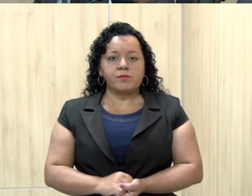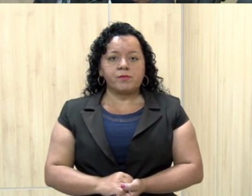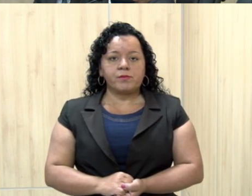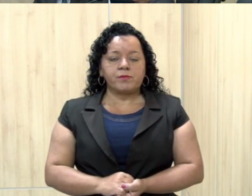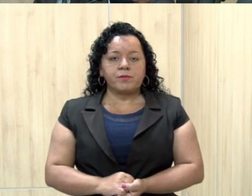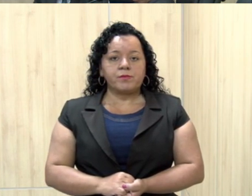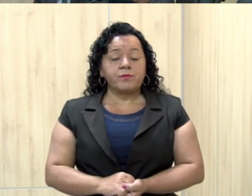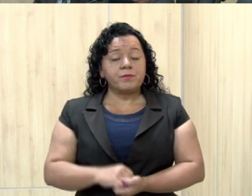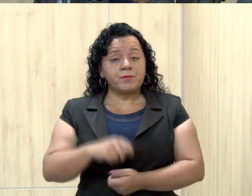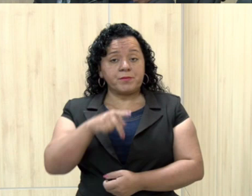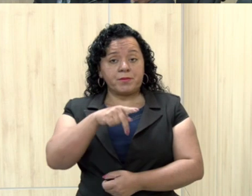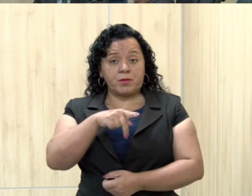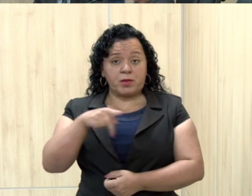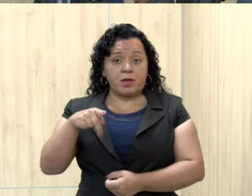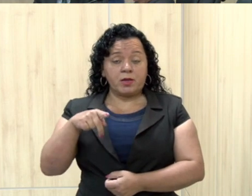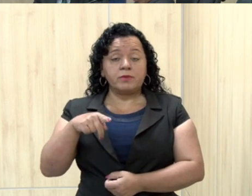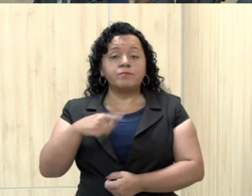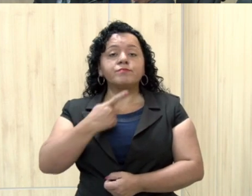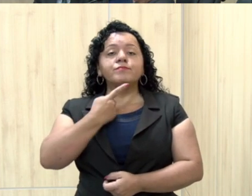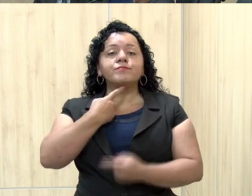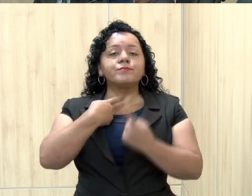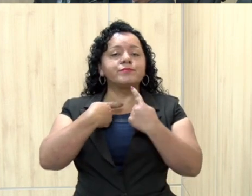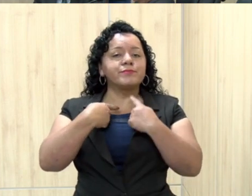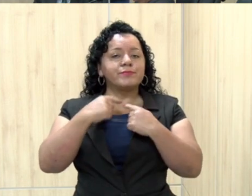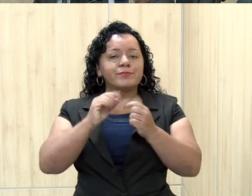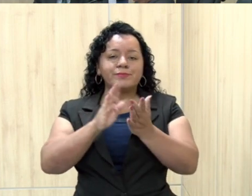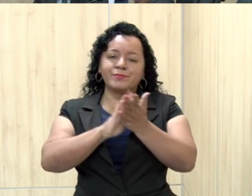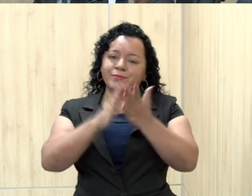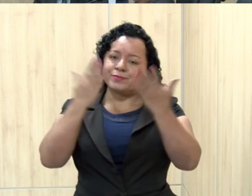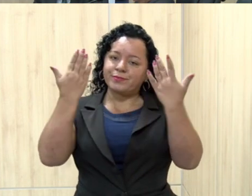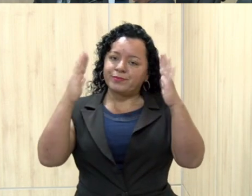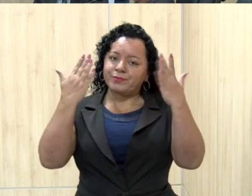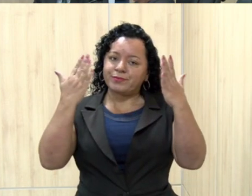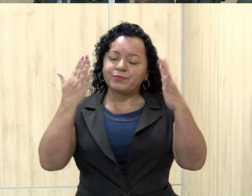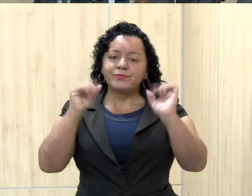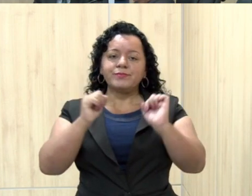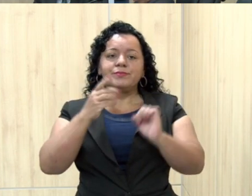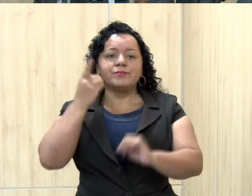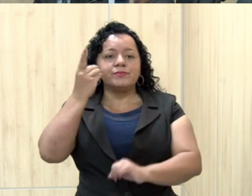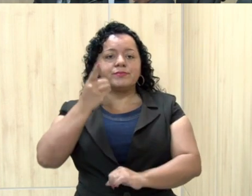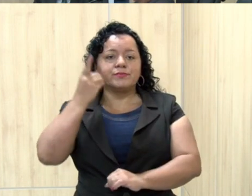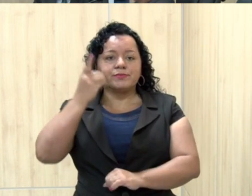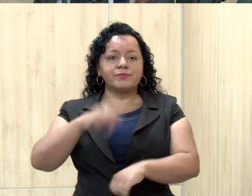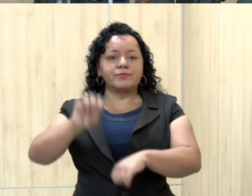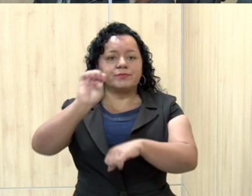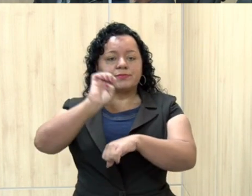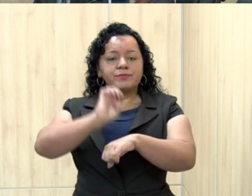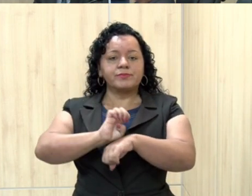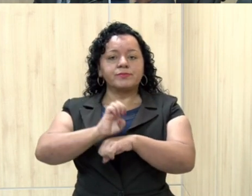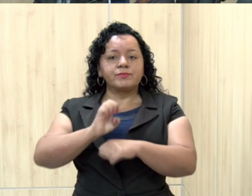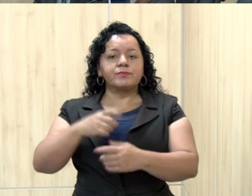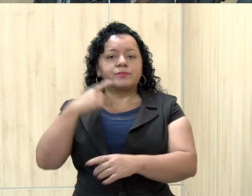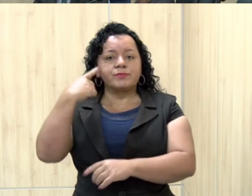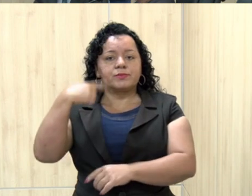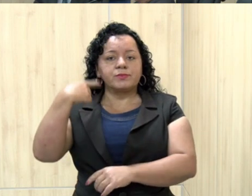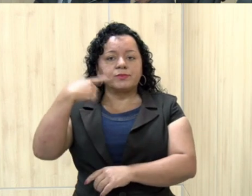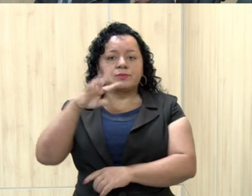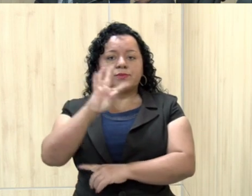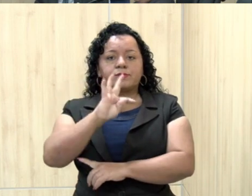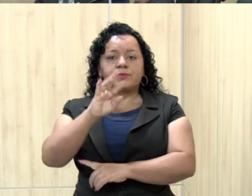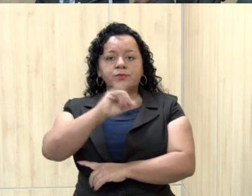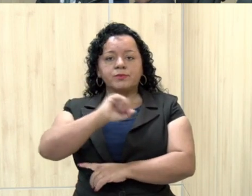senhor presidente quero desde já parabenizar deputado estadual Doutora Thaíssa pelo